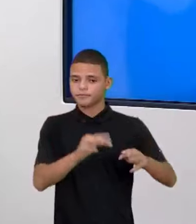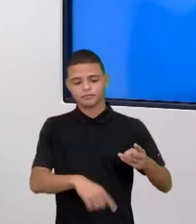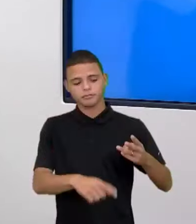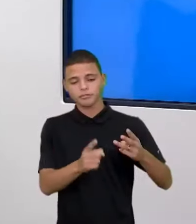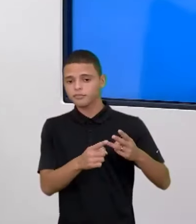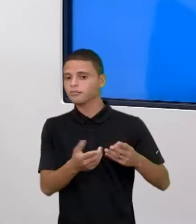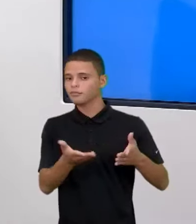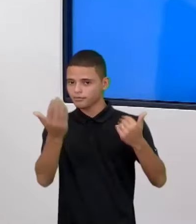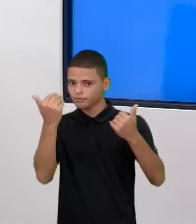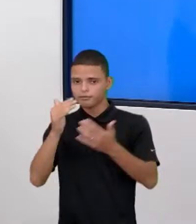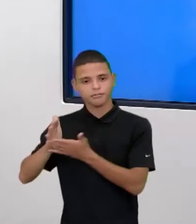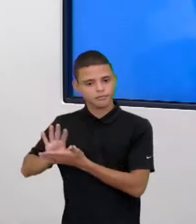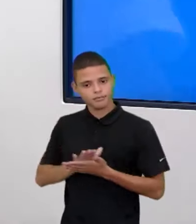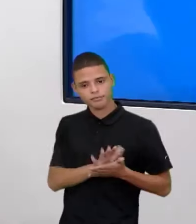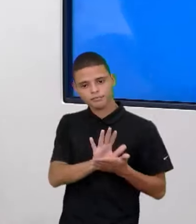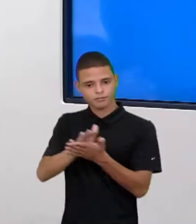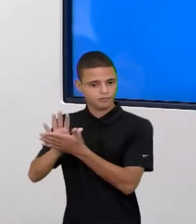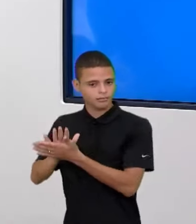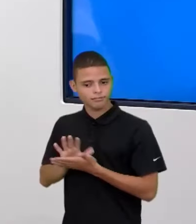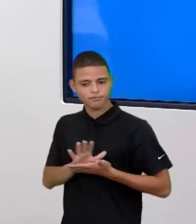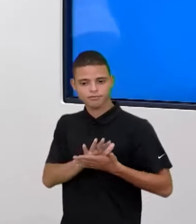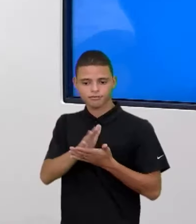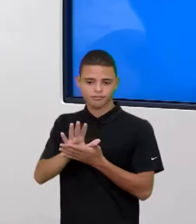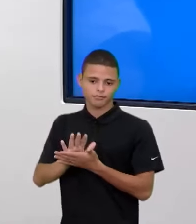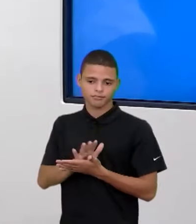vamos sambar!